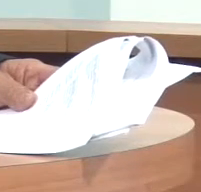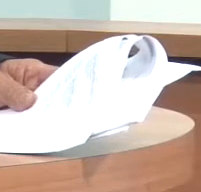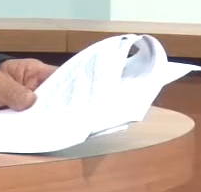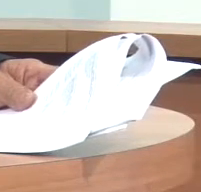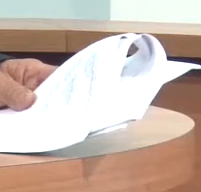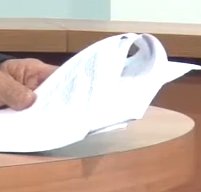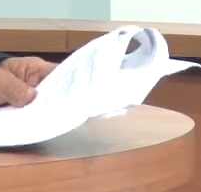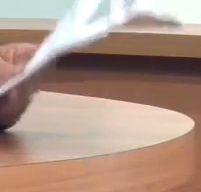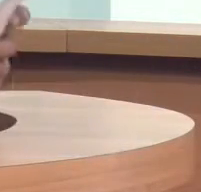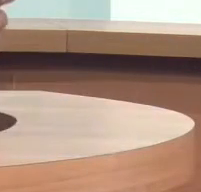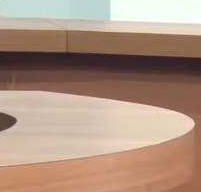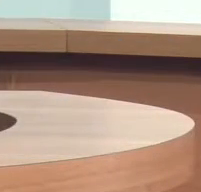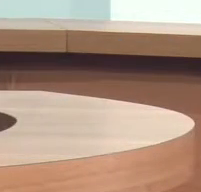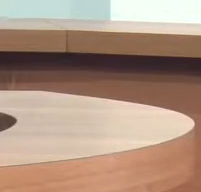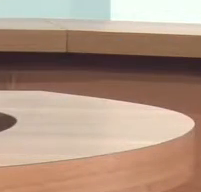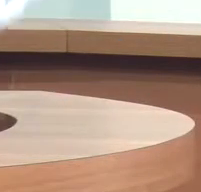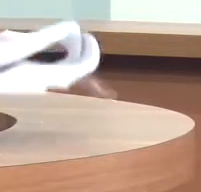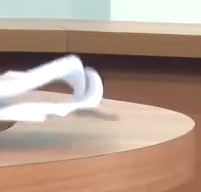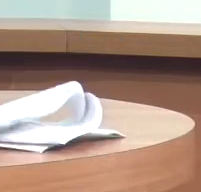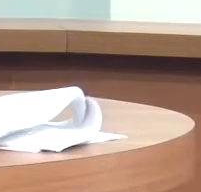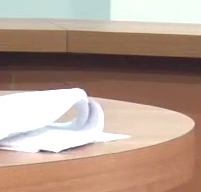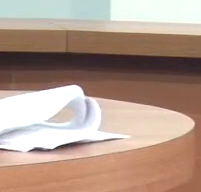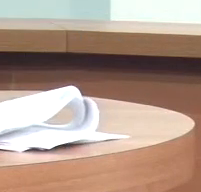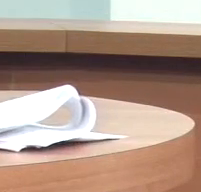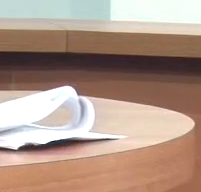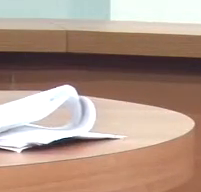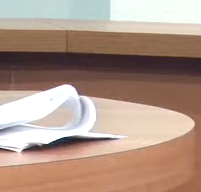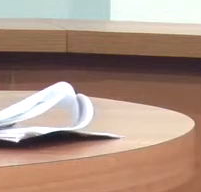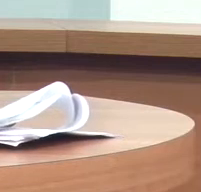Toninho Magalhães teve